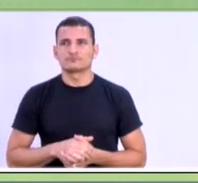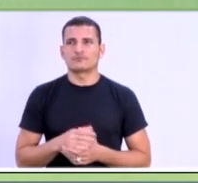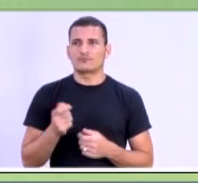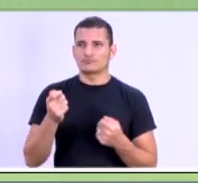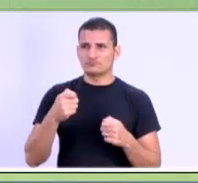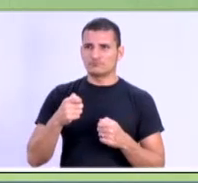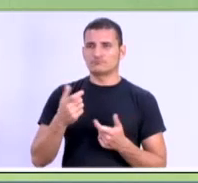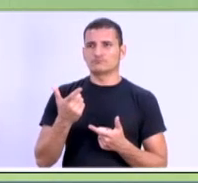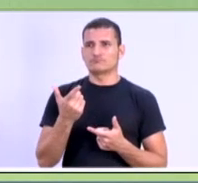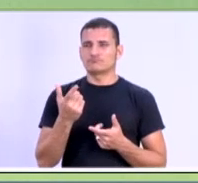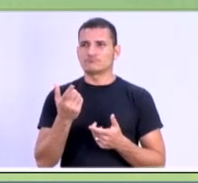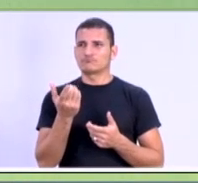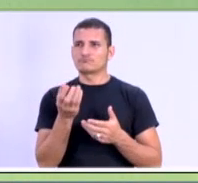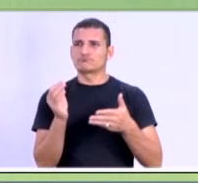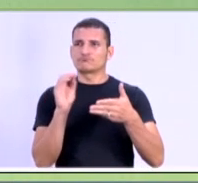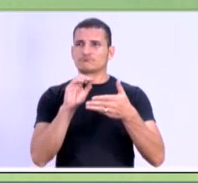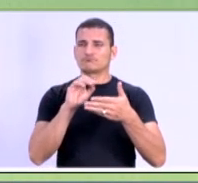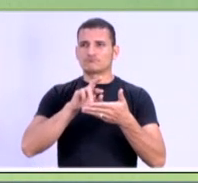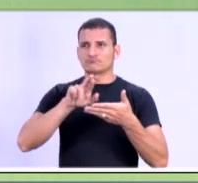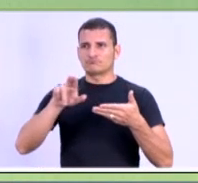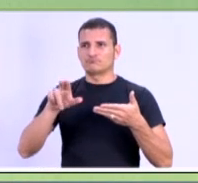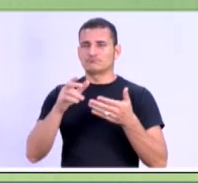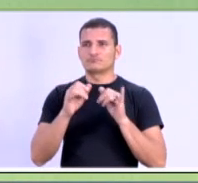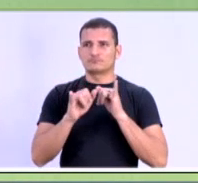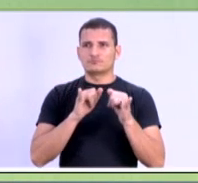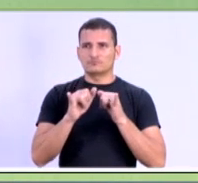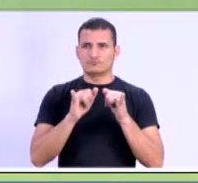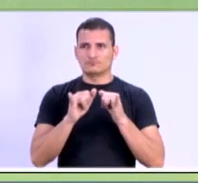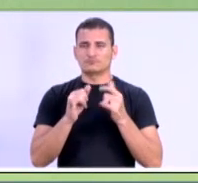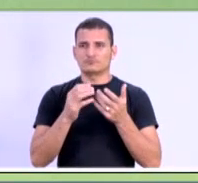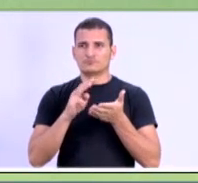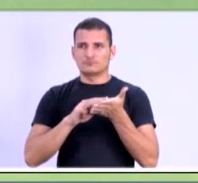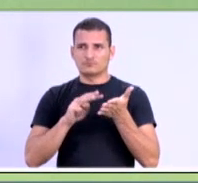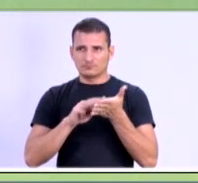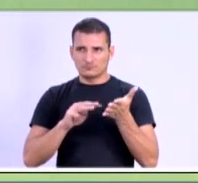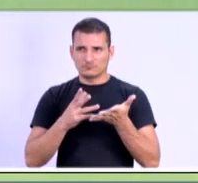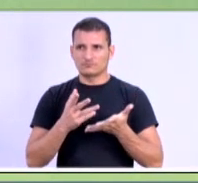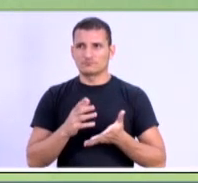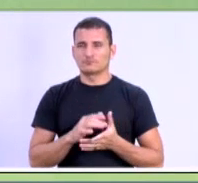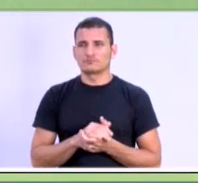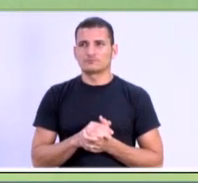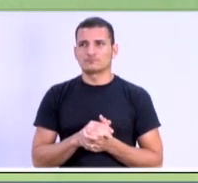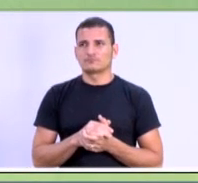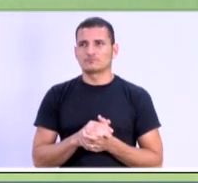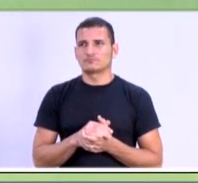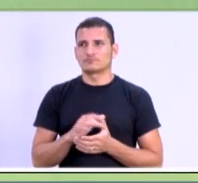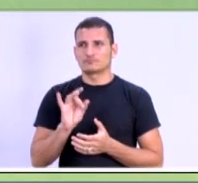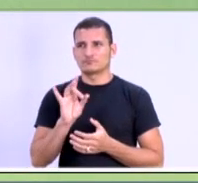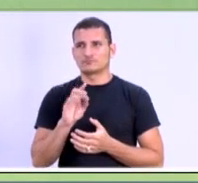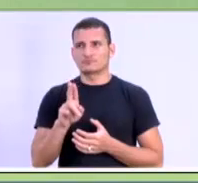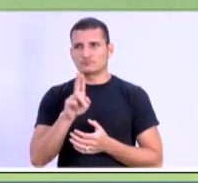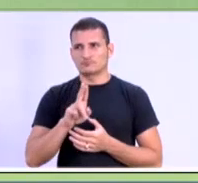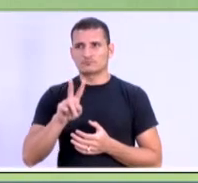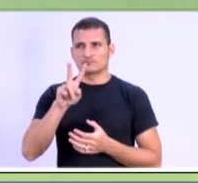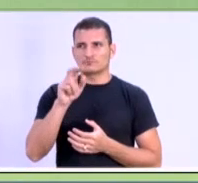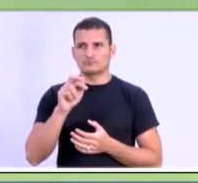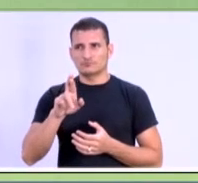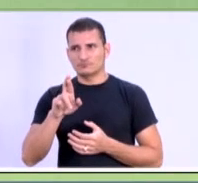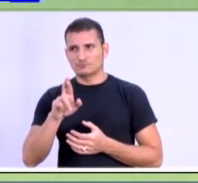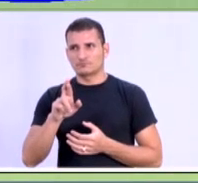passar várias informações ao método de uma única vez. Para passar, basta usar